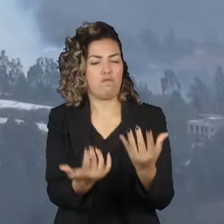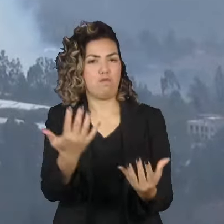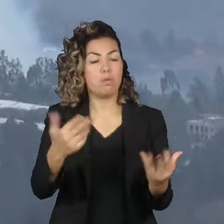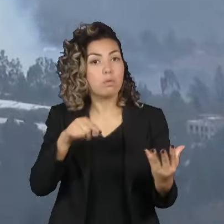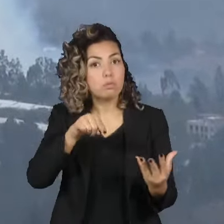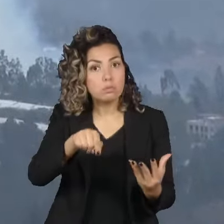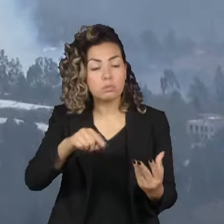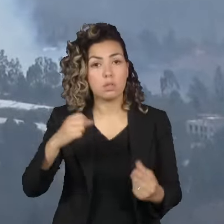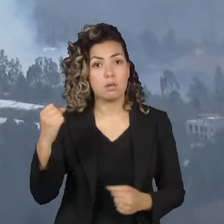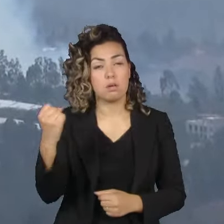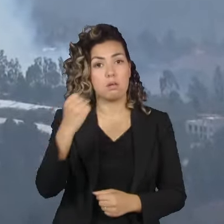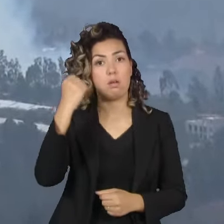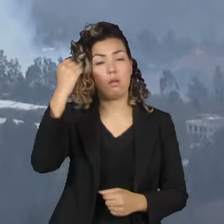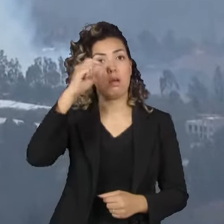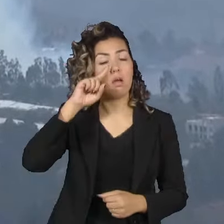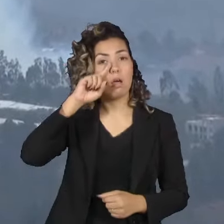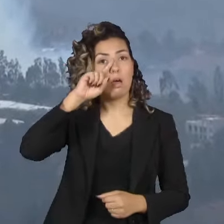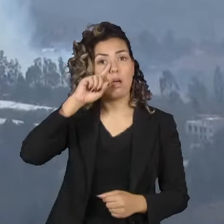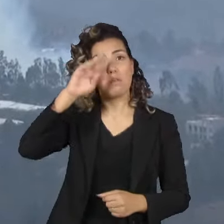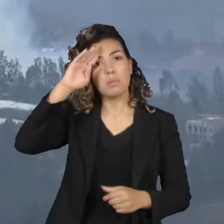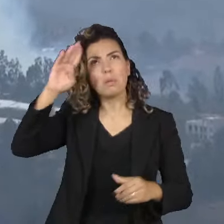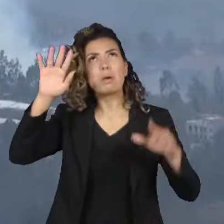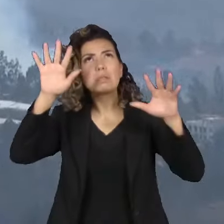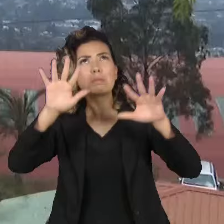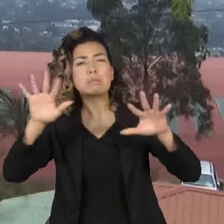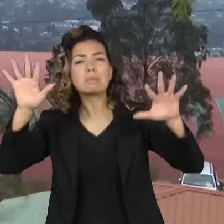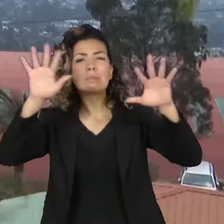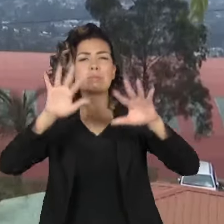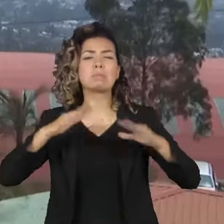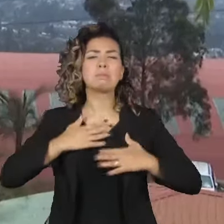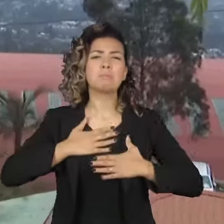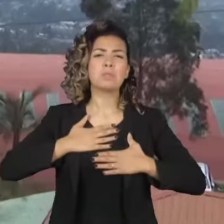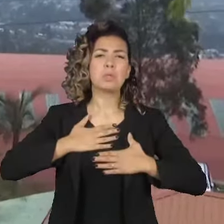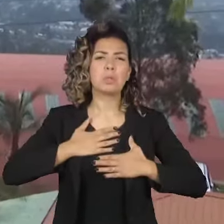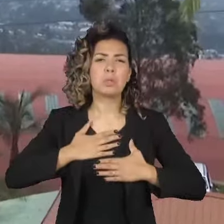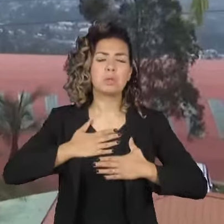problemas graves, incluindo a piora da qualidade do ar em várias das principais cidades do país.